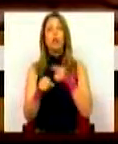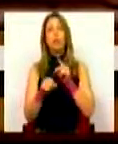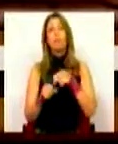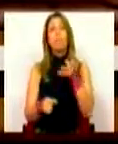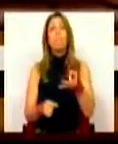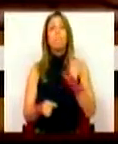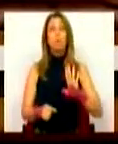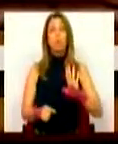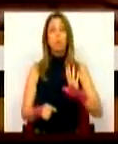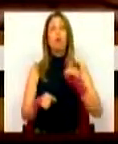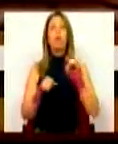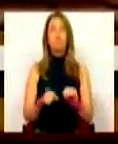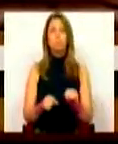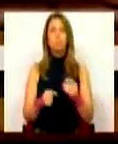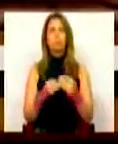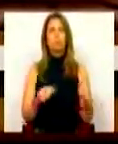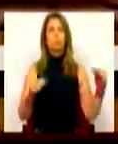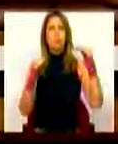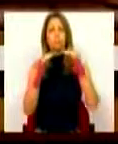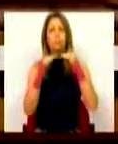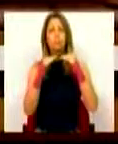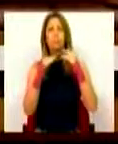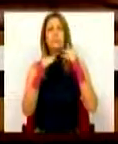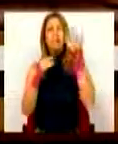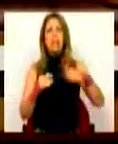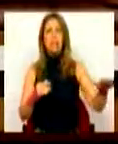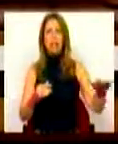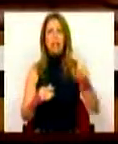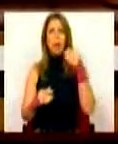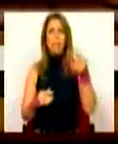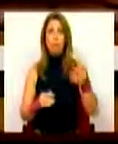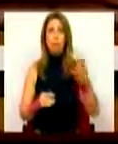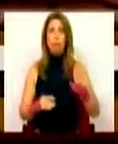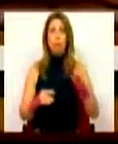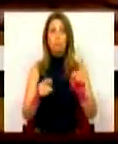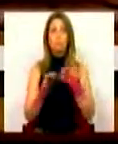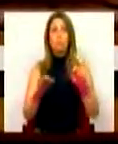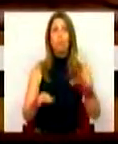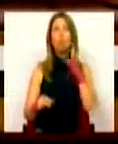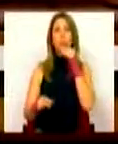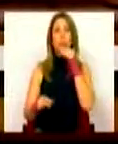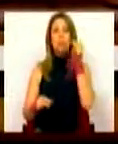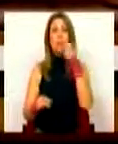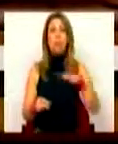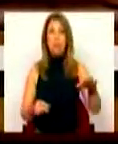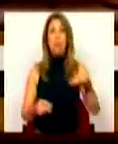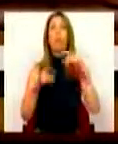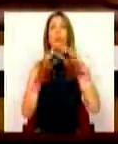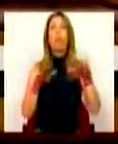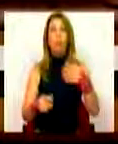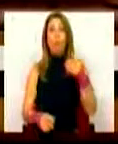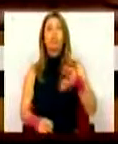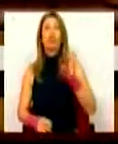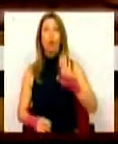altura de uma polícia científica, de uma polícia com as ambições que a Polícia Judiciária portuguesa pode e deve ter